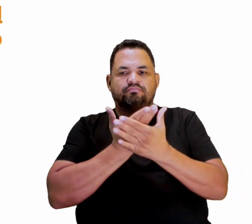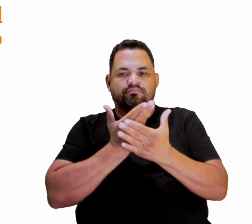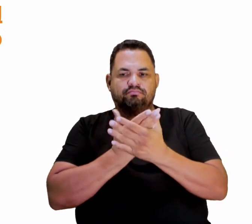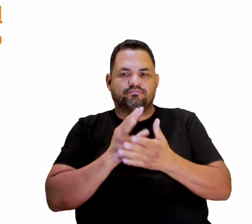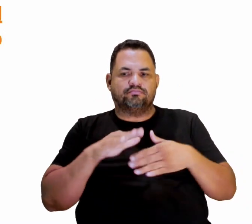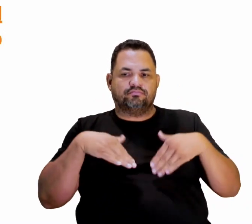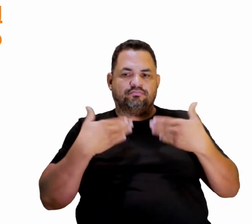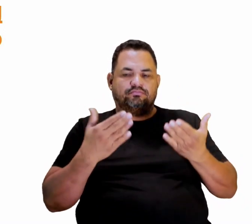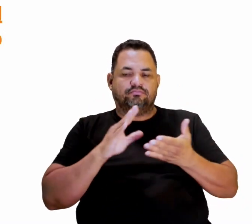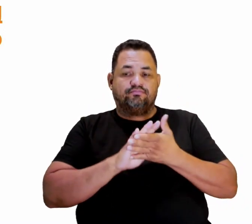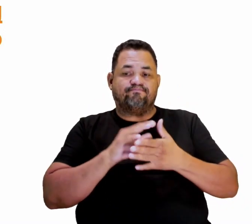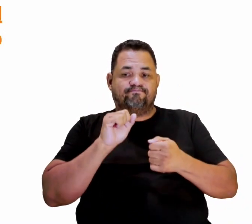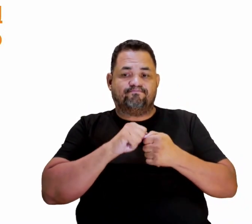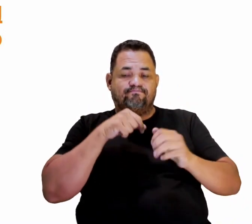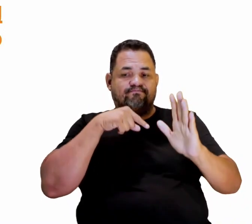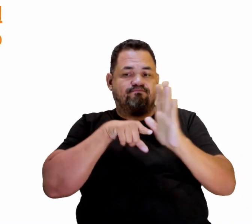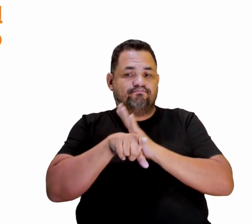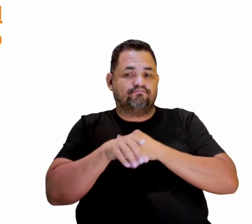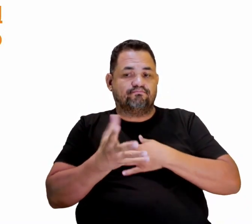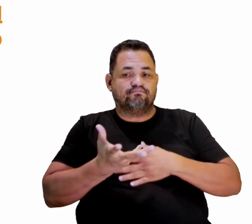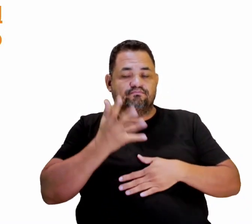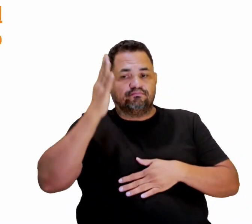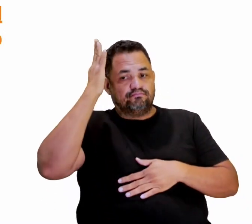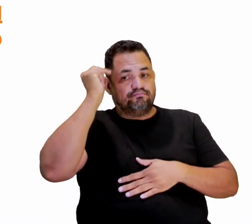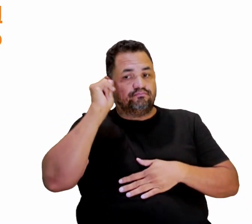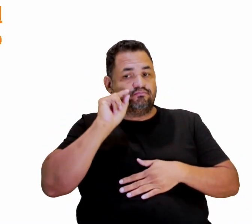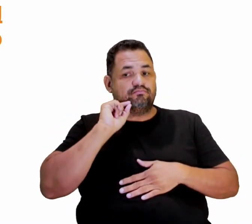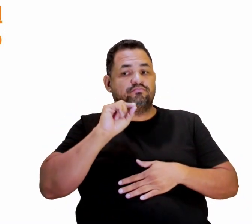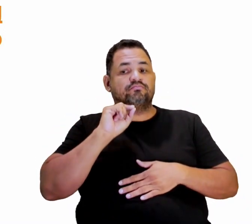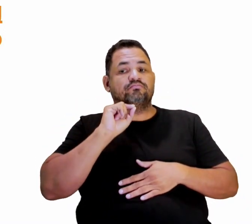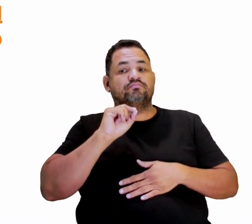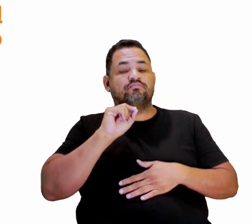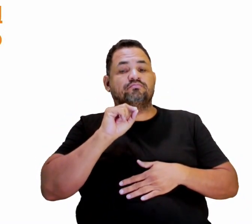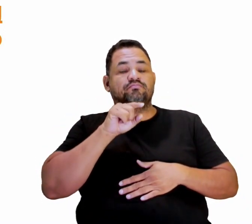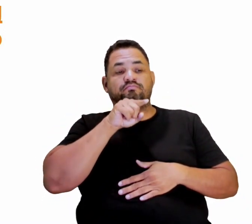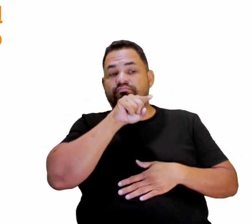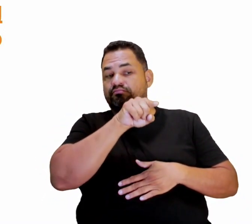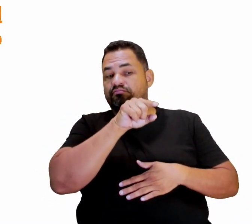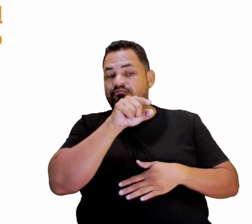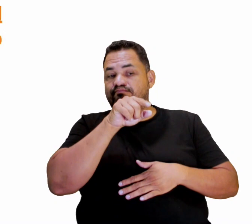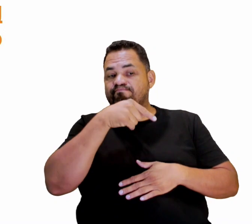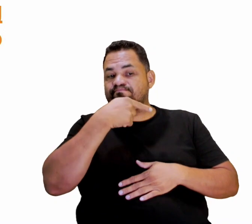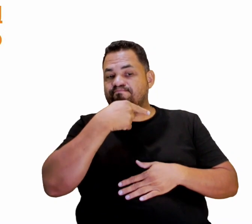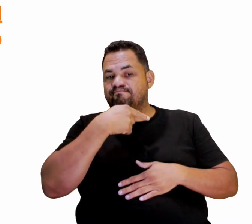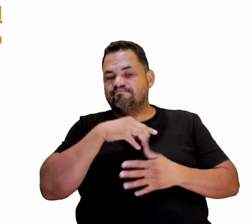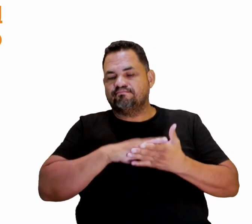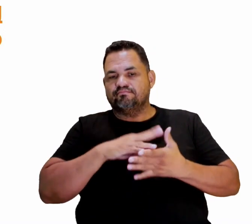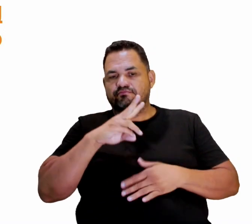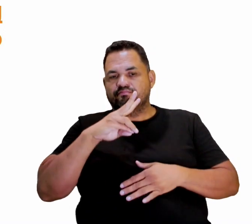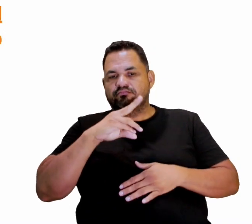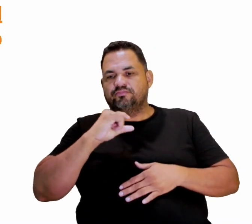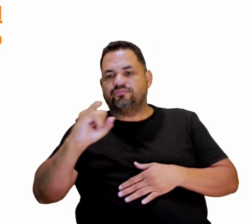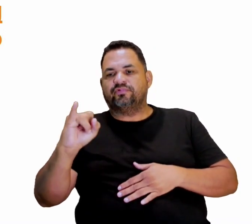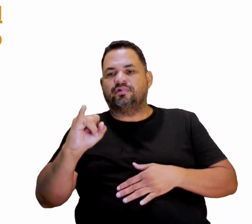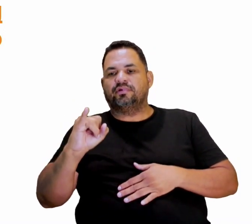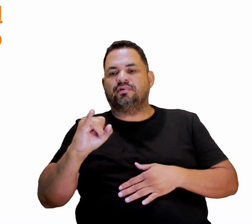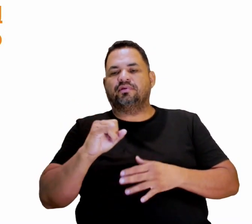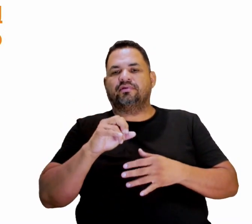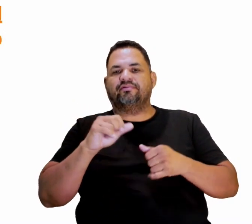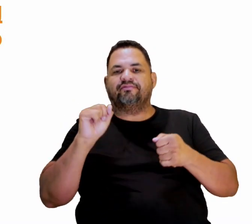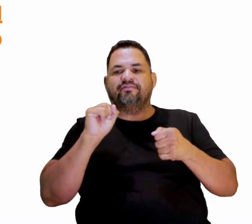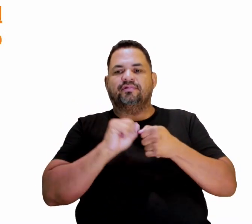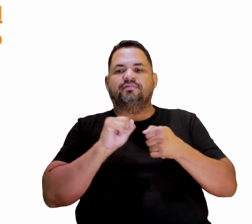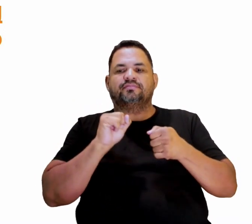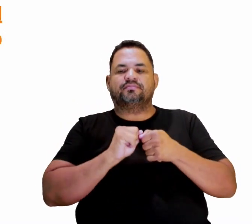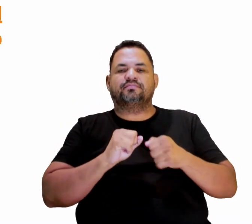quando a gente faz essa pergunta eu quero saber o que você vai fazer porque eu tô falando sobre